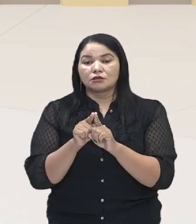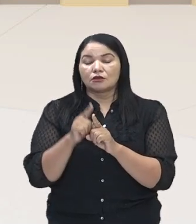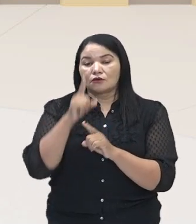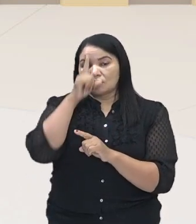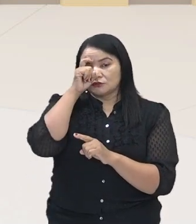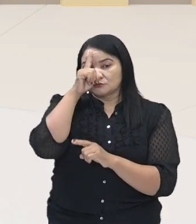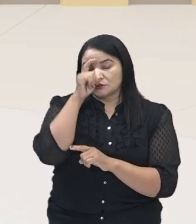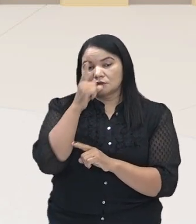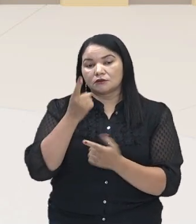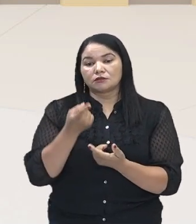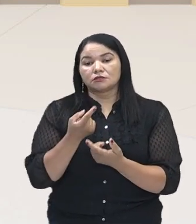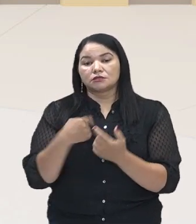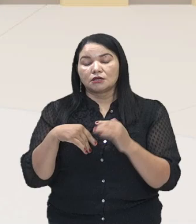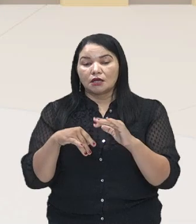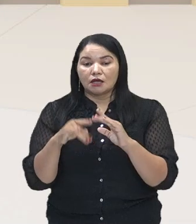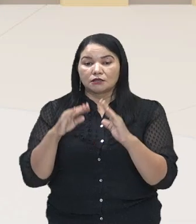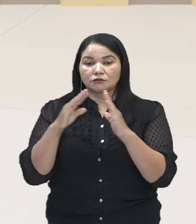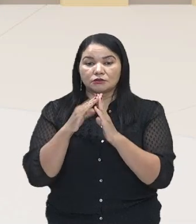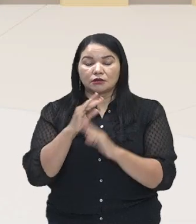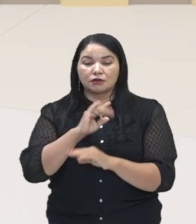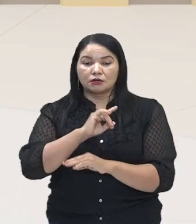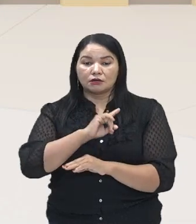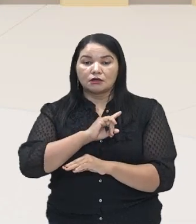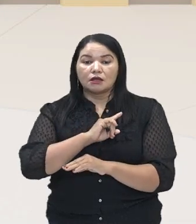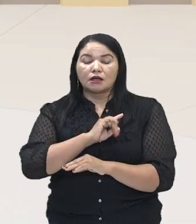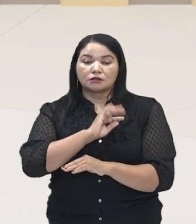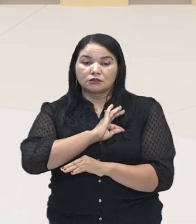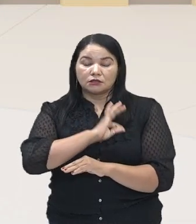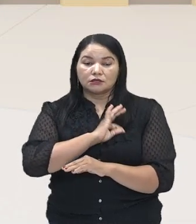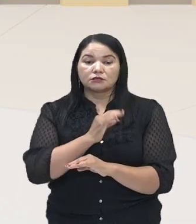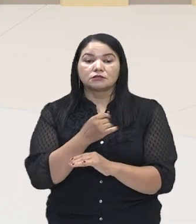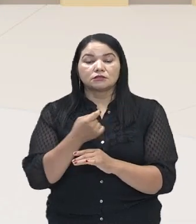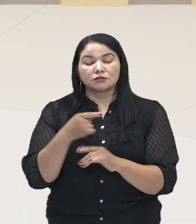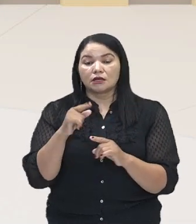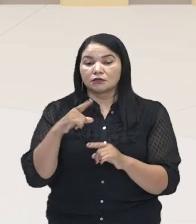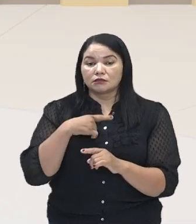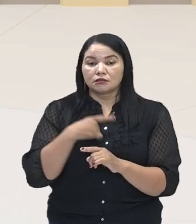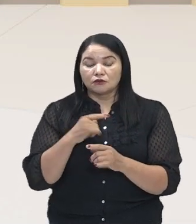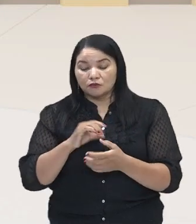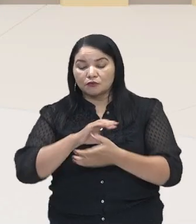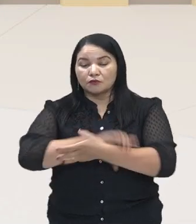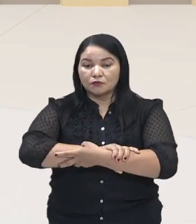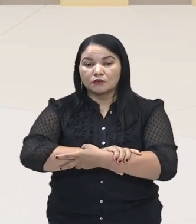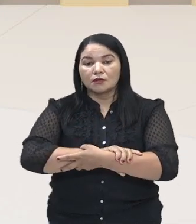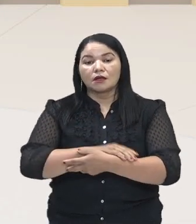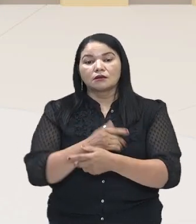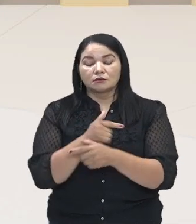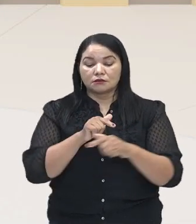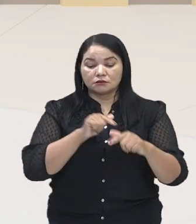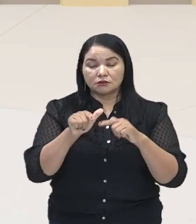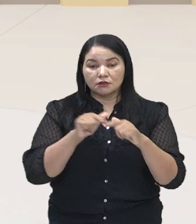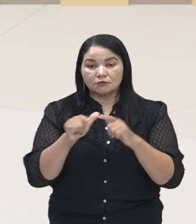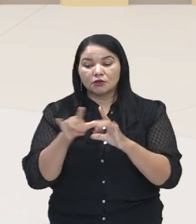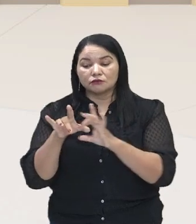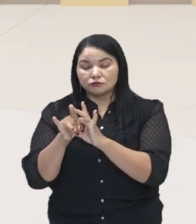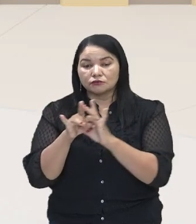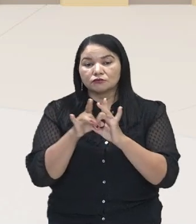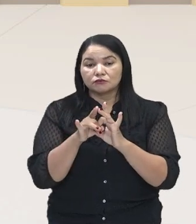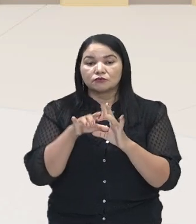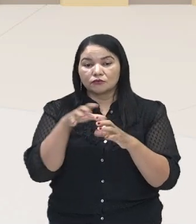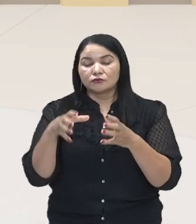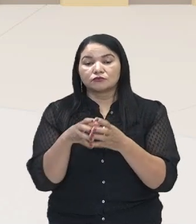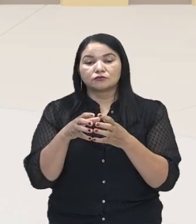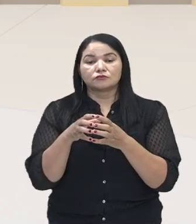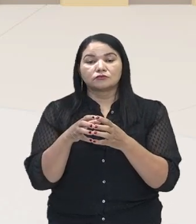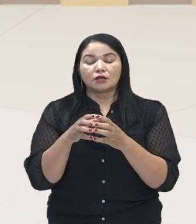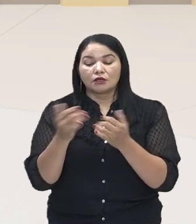de delegacias, se eles fossem integrados, nós teríamos ali um trabalho em conjunto e todas as informações